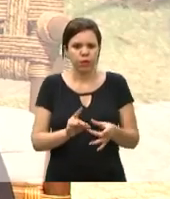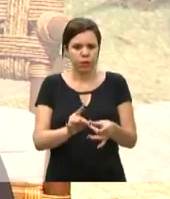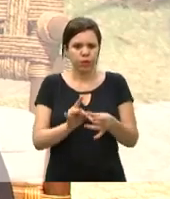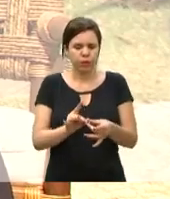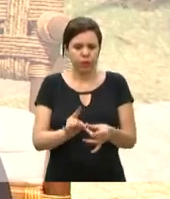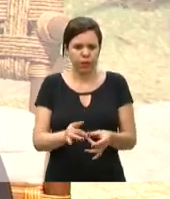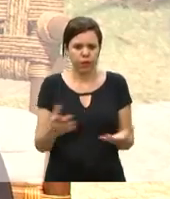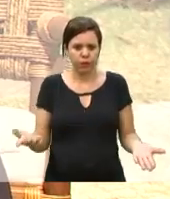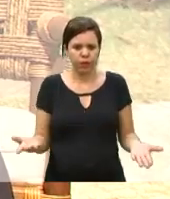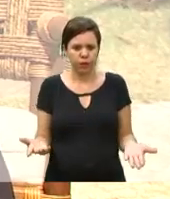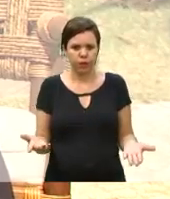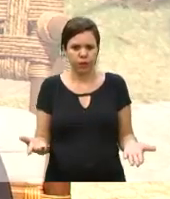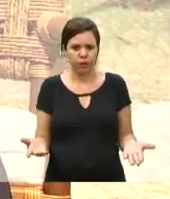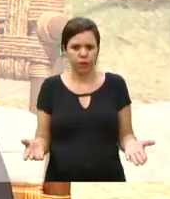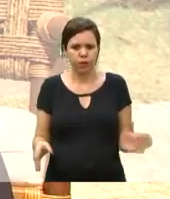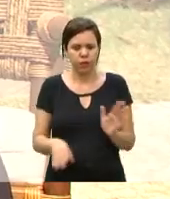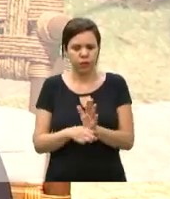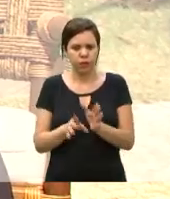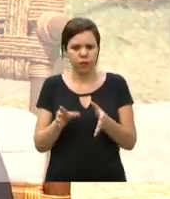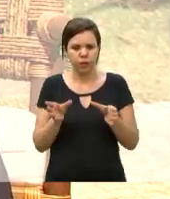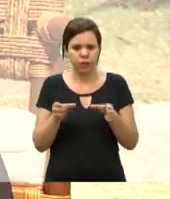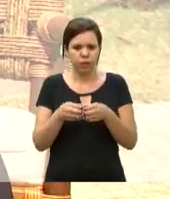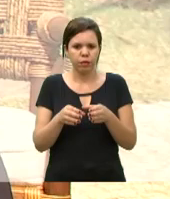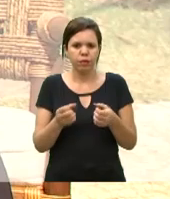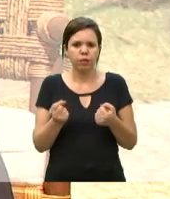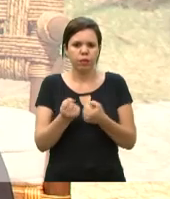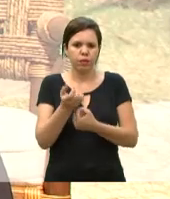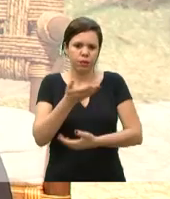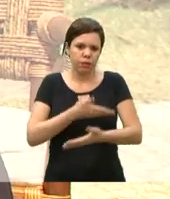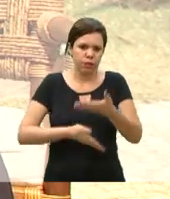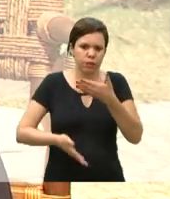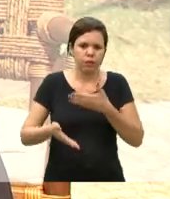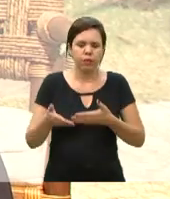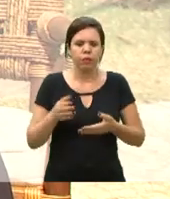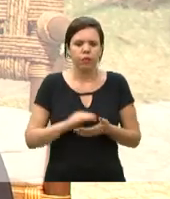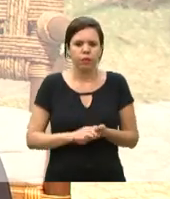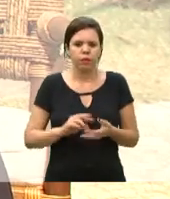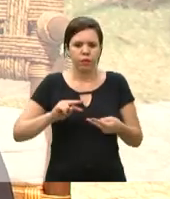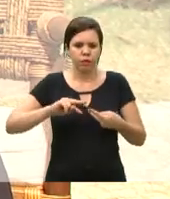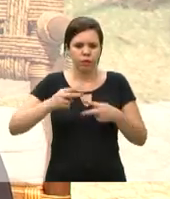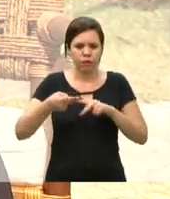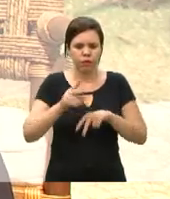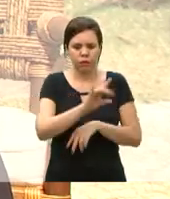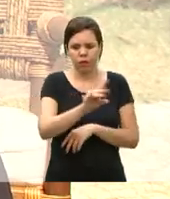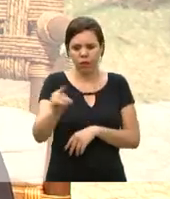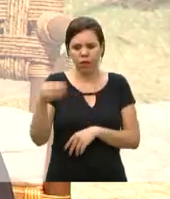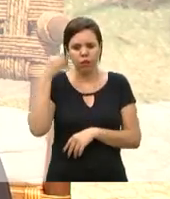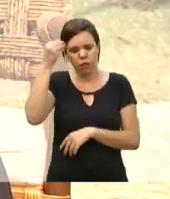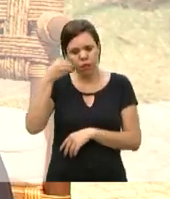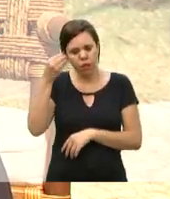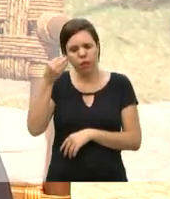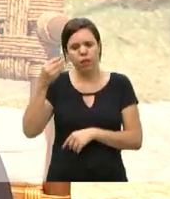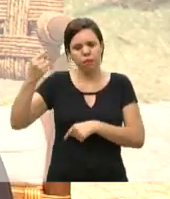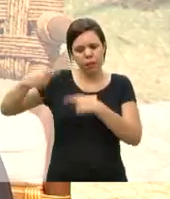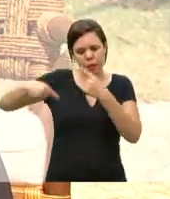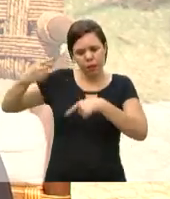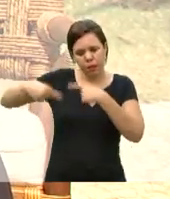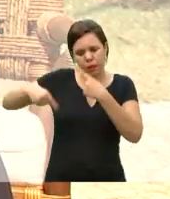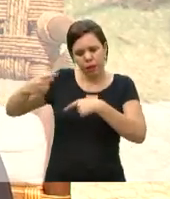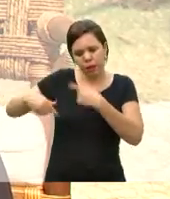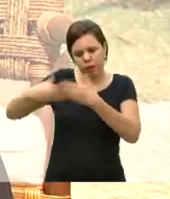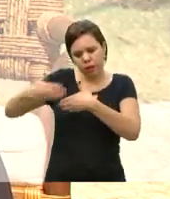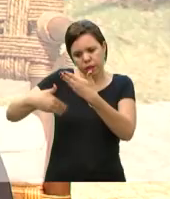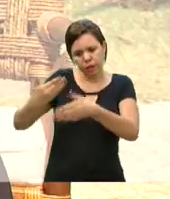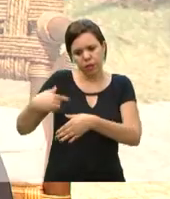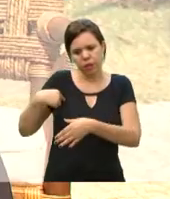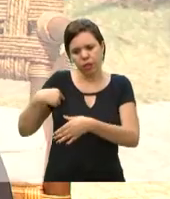união e essa cooperação, né? De trazer essas ferramentas que cada um tem para uma discussão diária